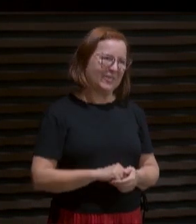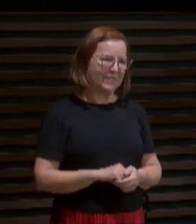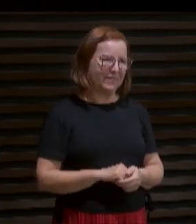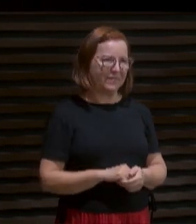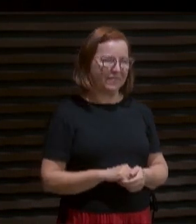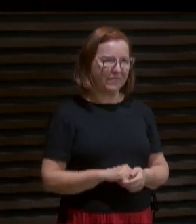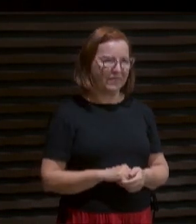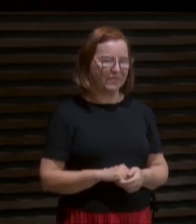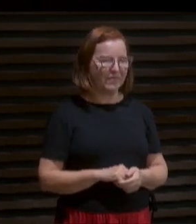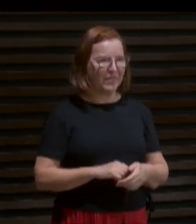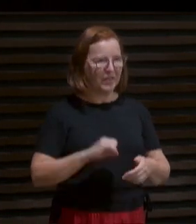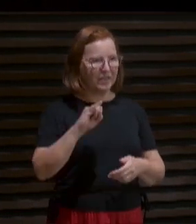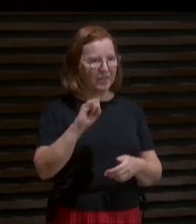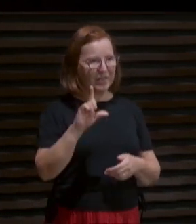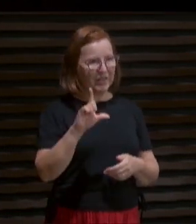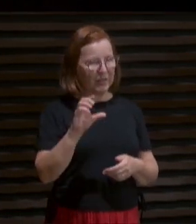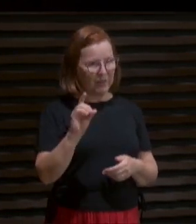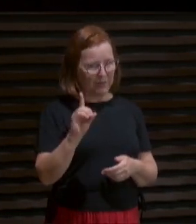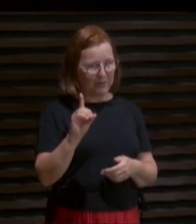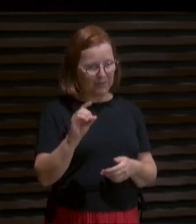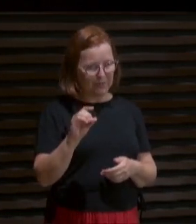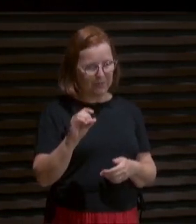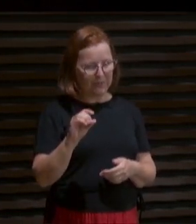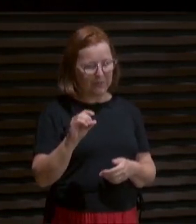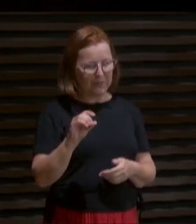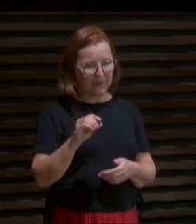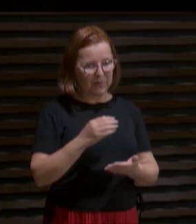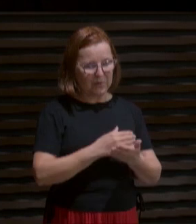O Hildo começou a sua palavra aqui, tristes,